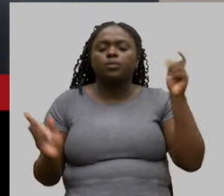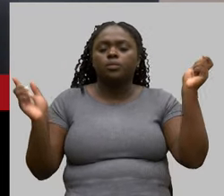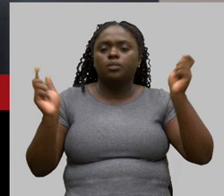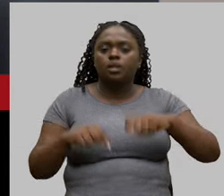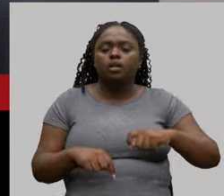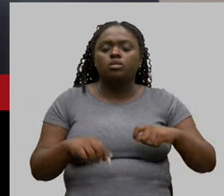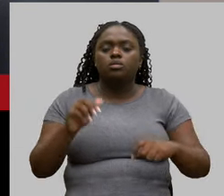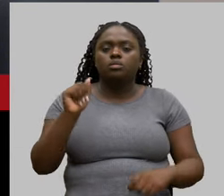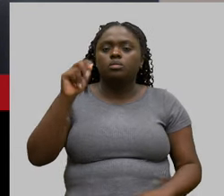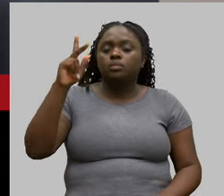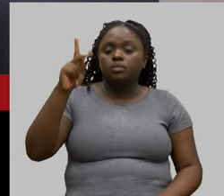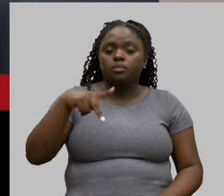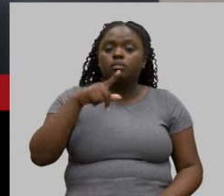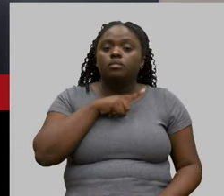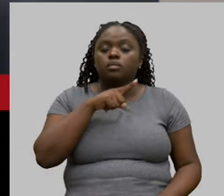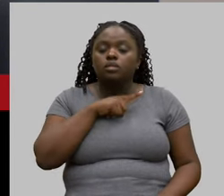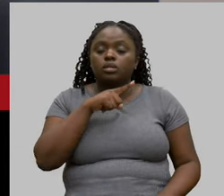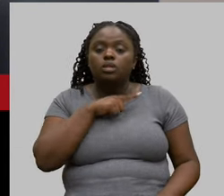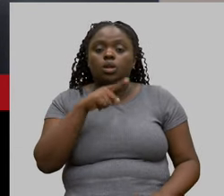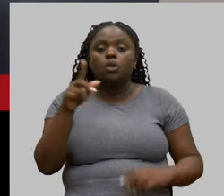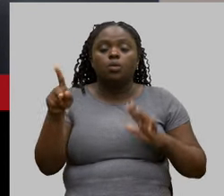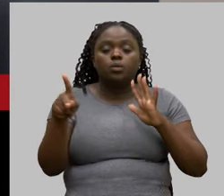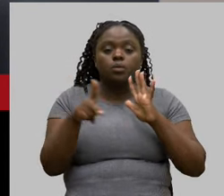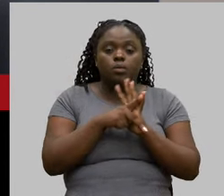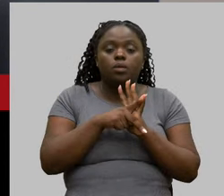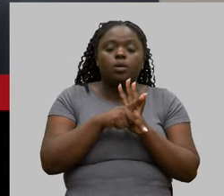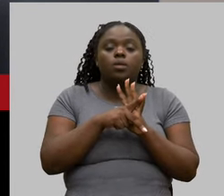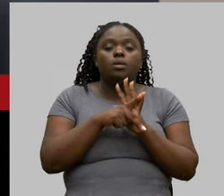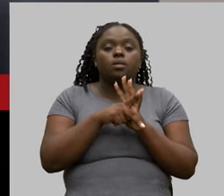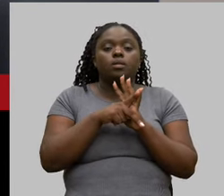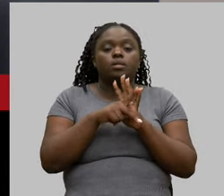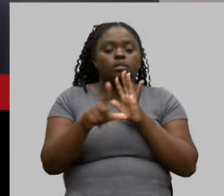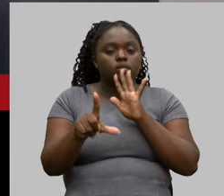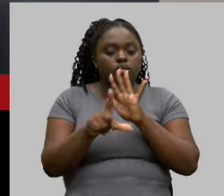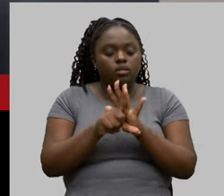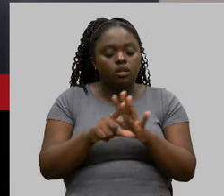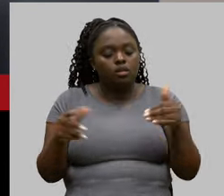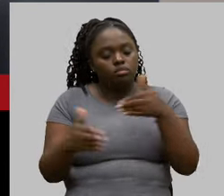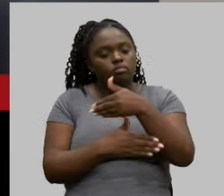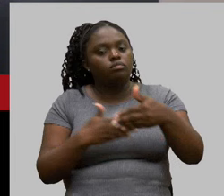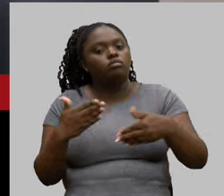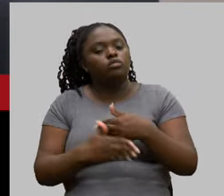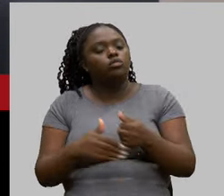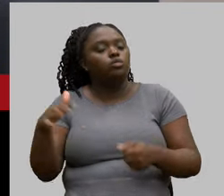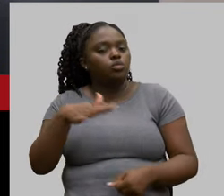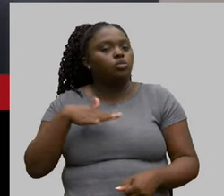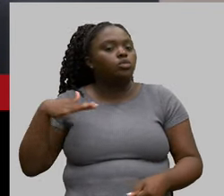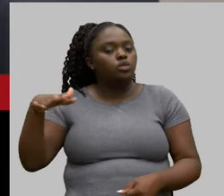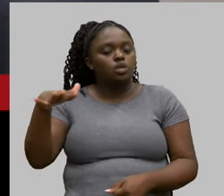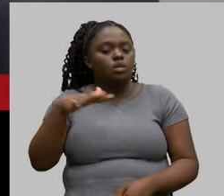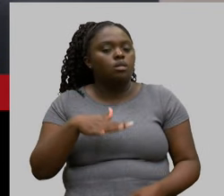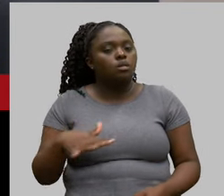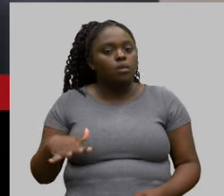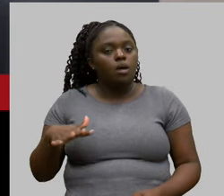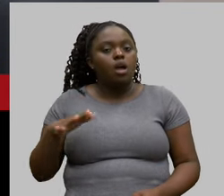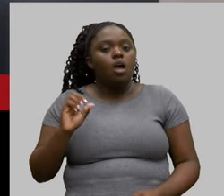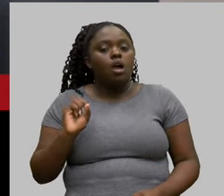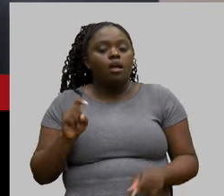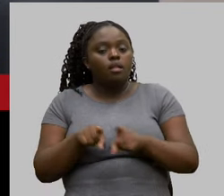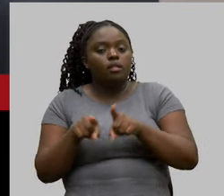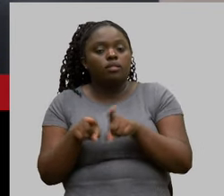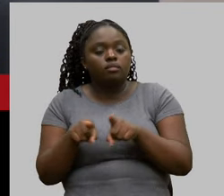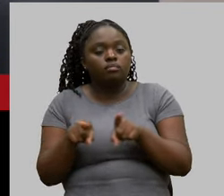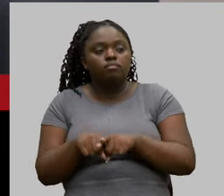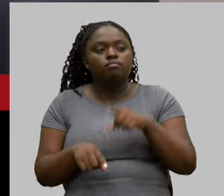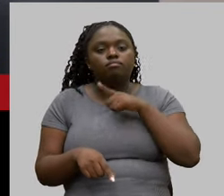aposentados pelo regime próprio serem transferidos para o regime geral compulsoriamente e com isso